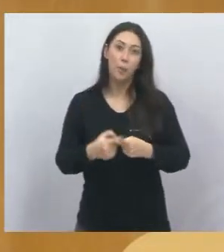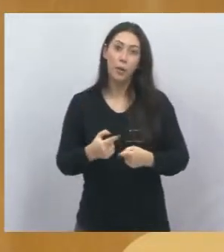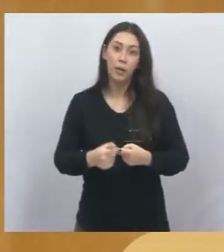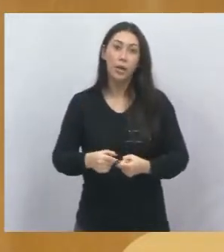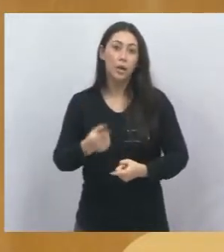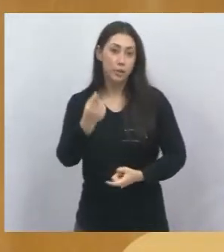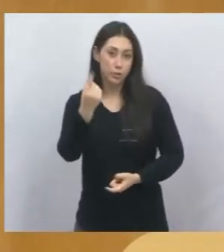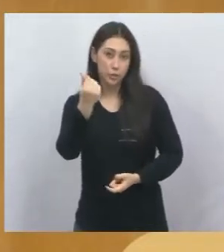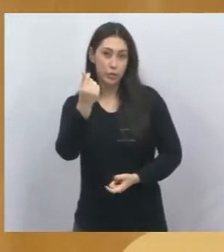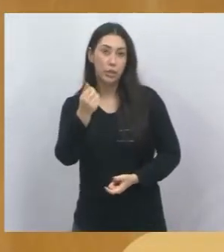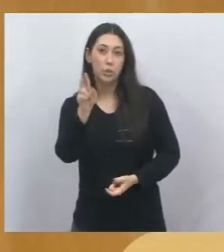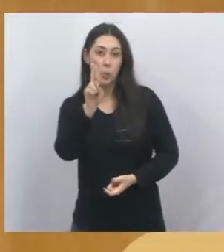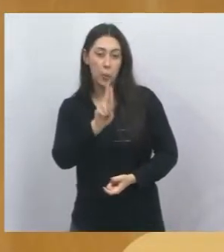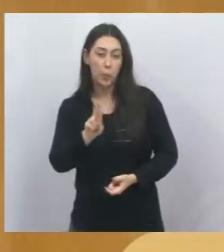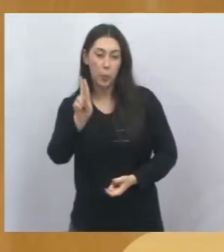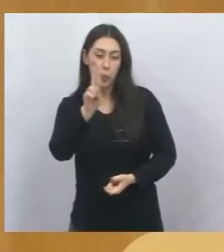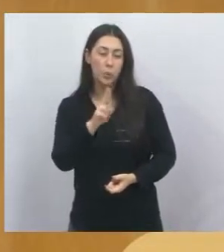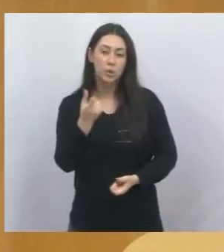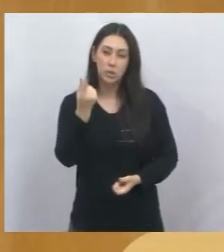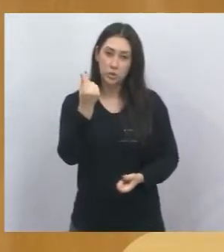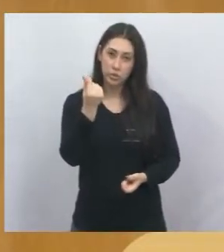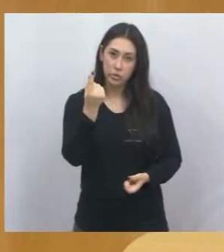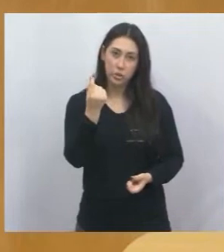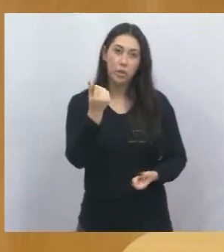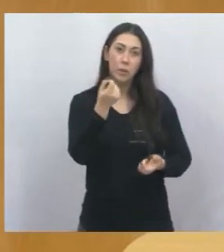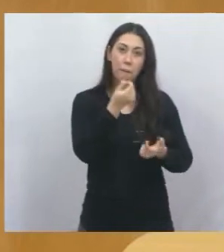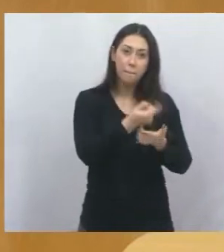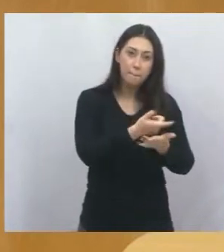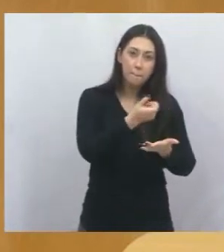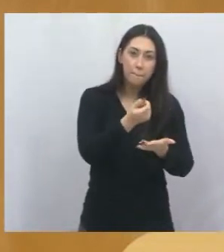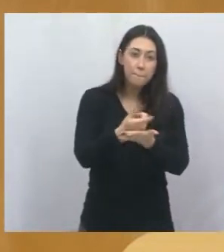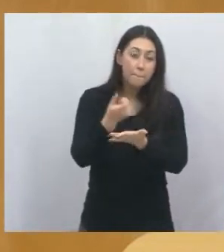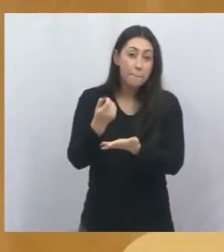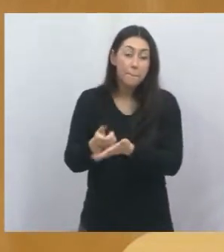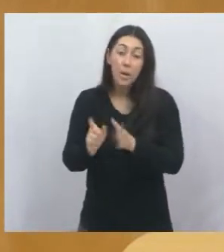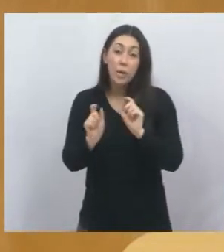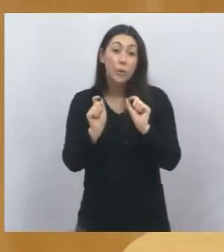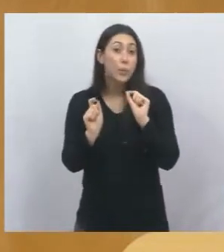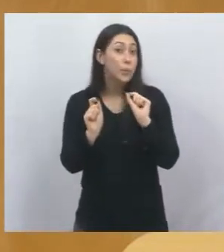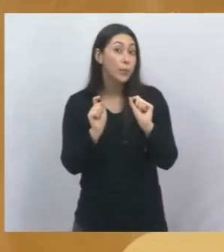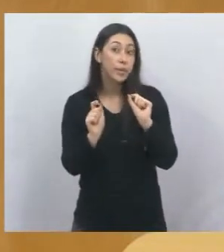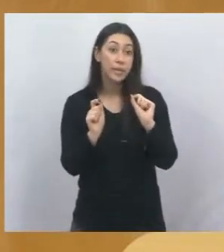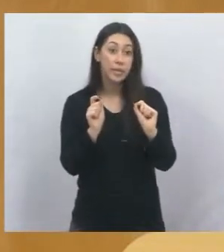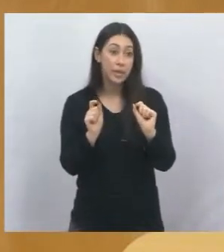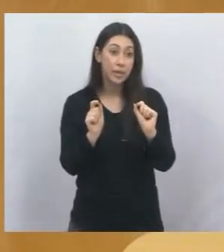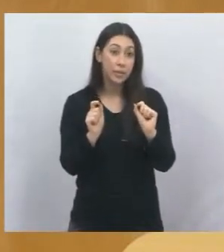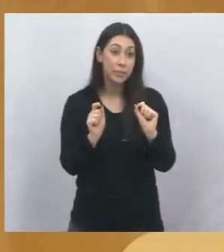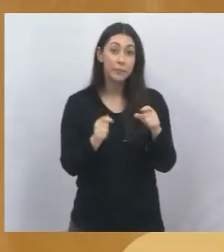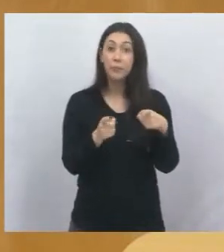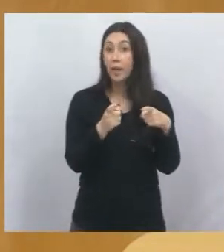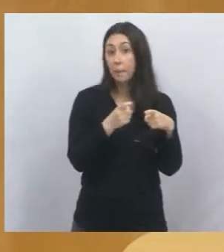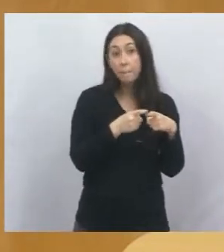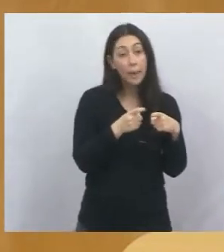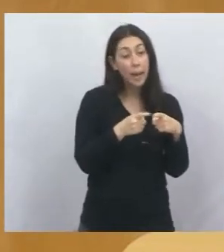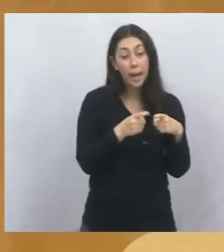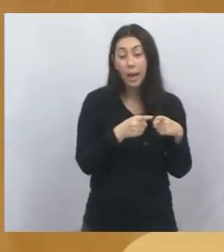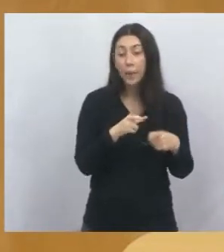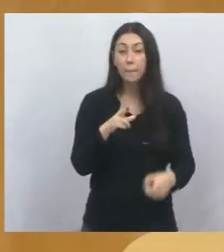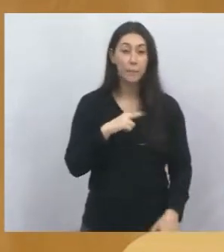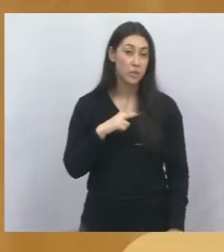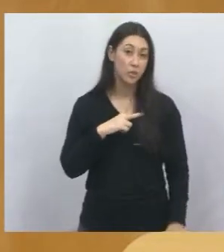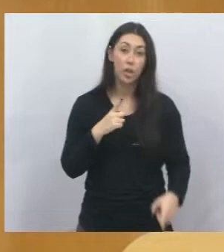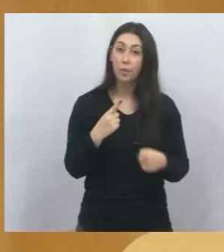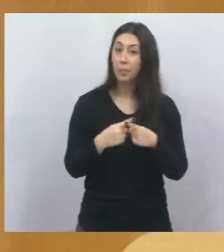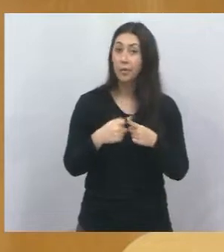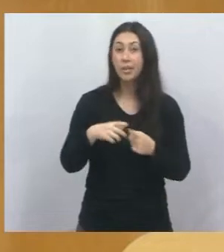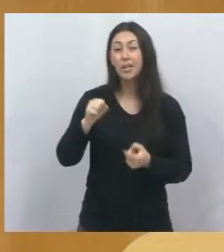benefício previdenciário, os seus recursos, para pagar, sabe o que, seu Jorge? A consulta particular, porque na rede